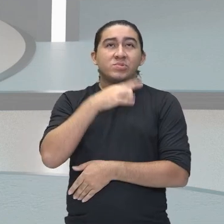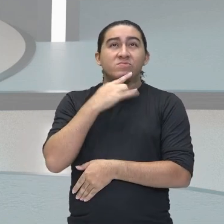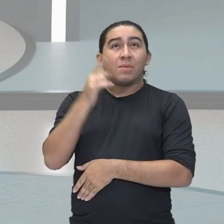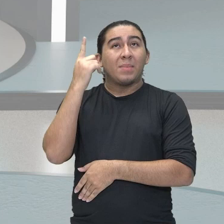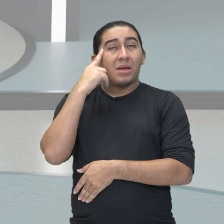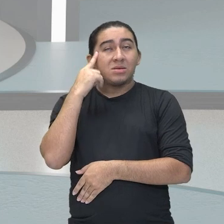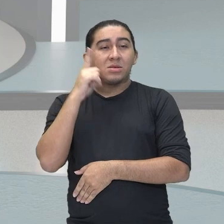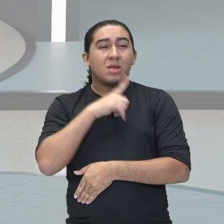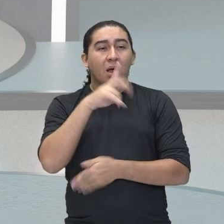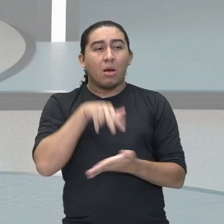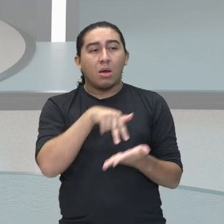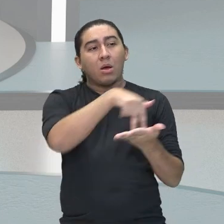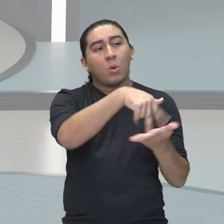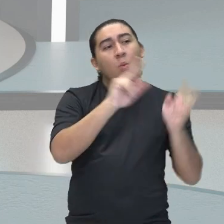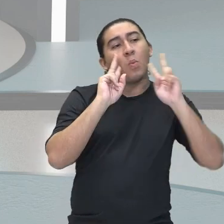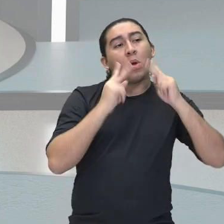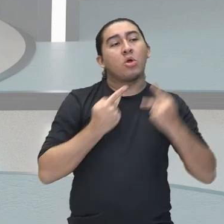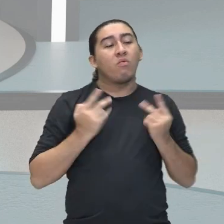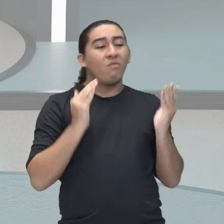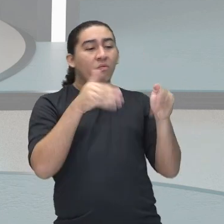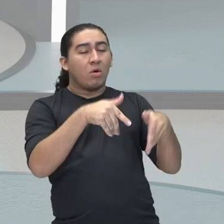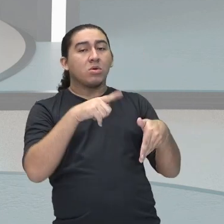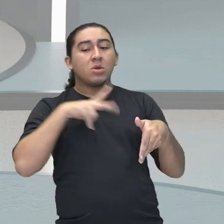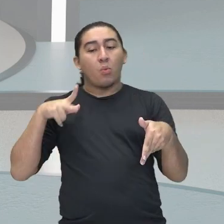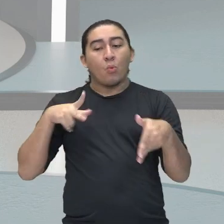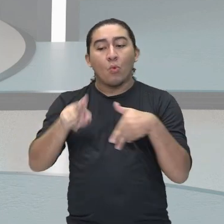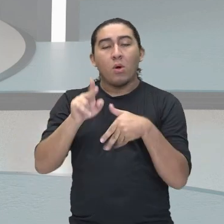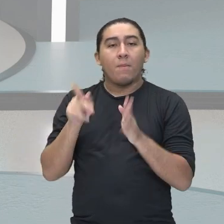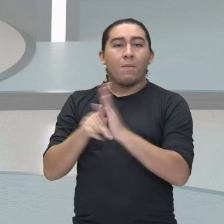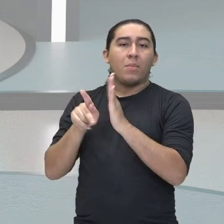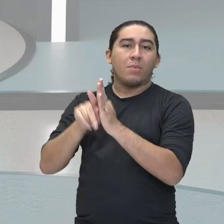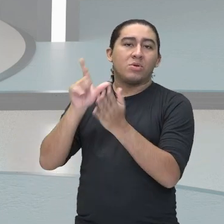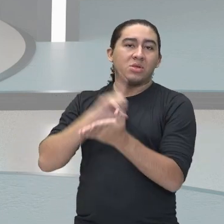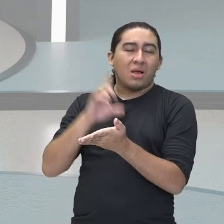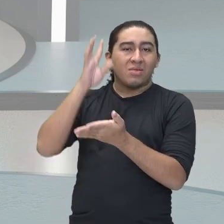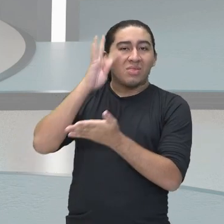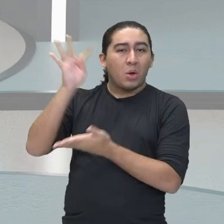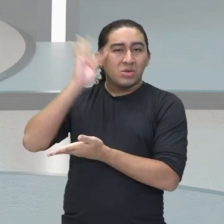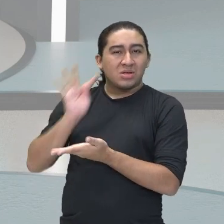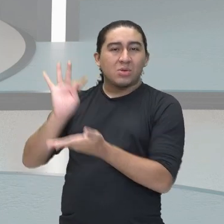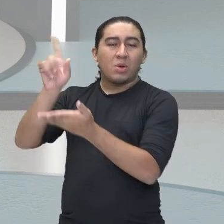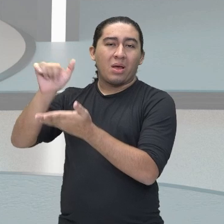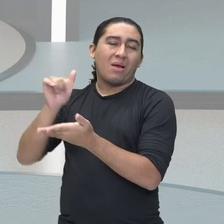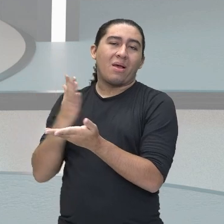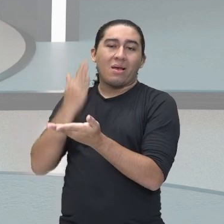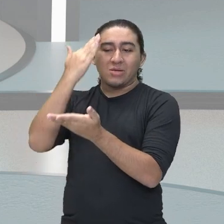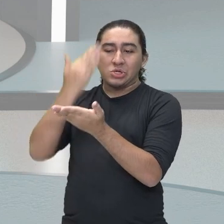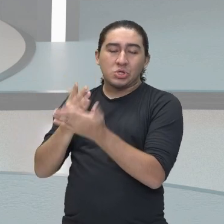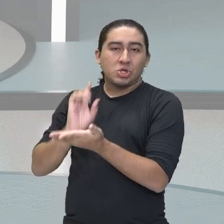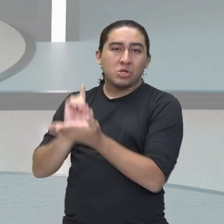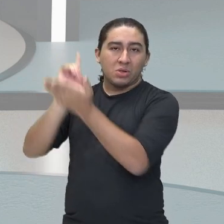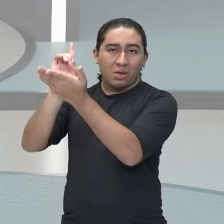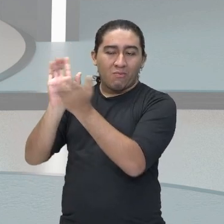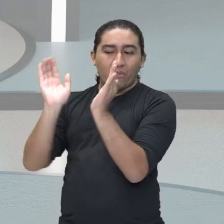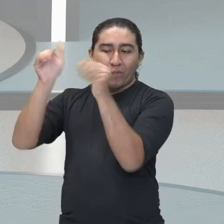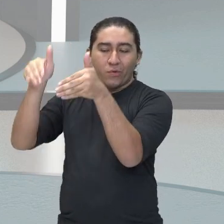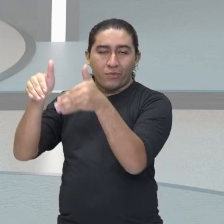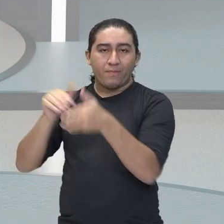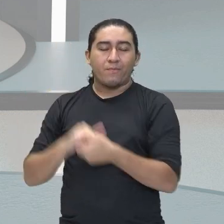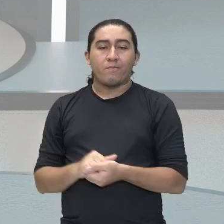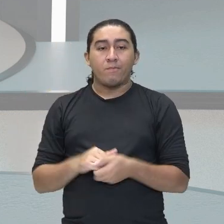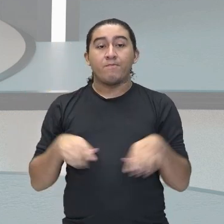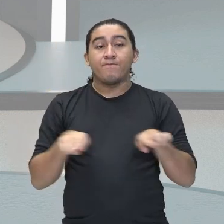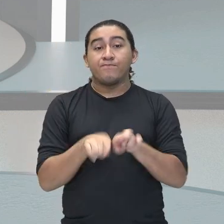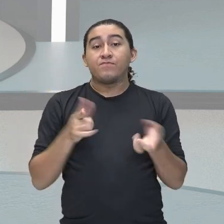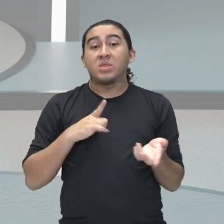do antropocentrismo chocando com o teocentrismo, certo? E também vemos o fim